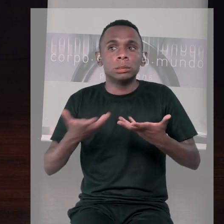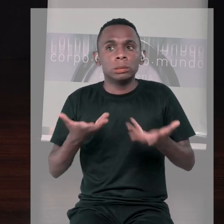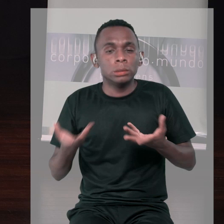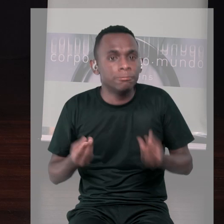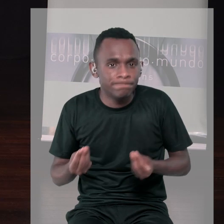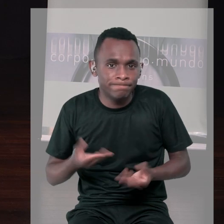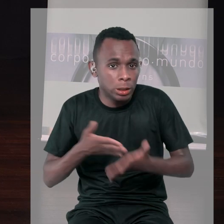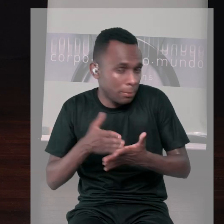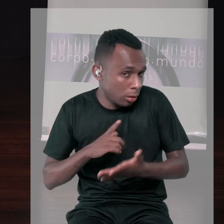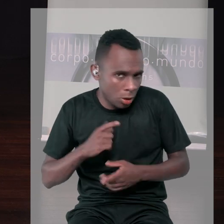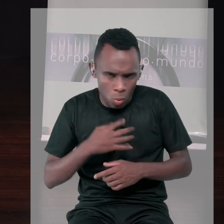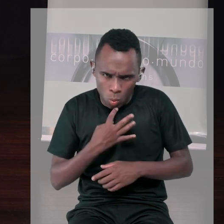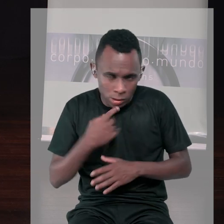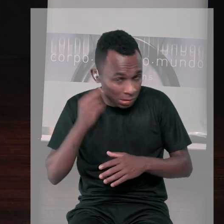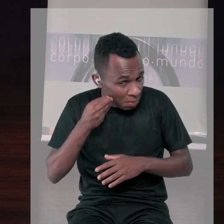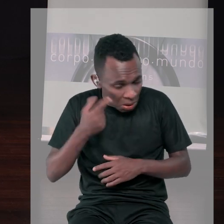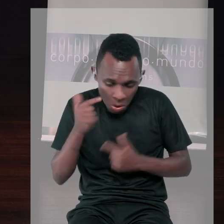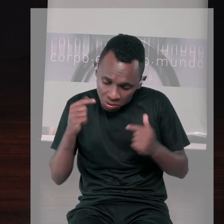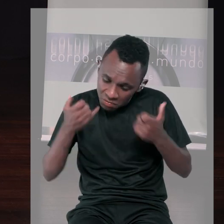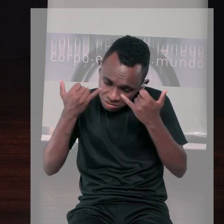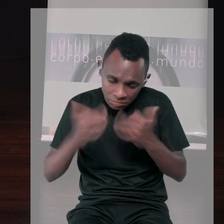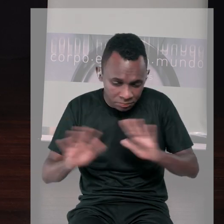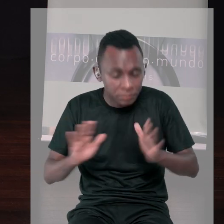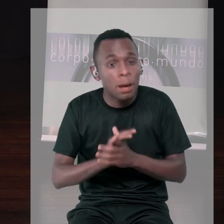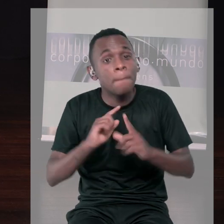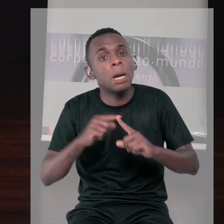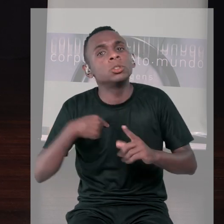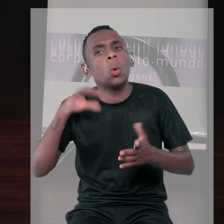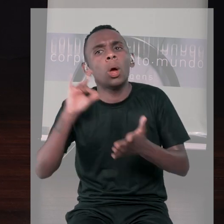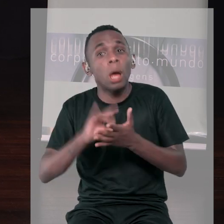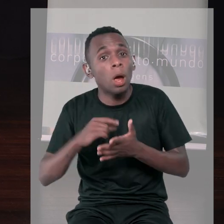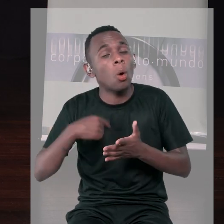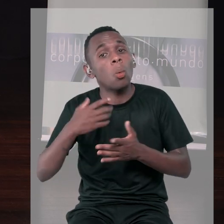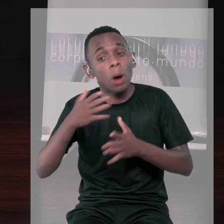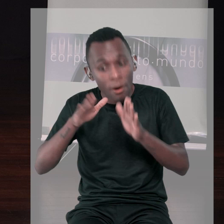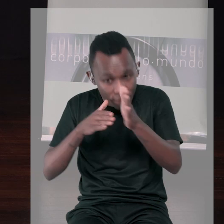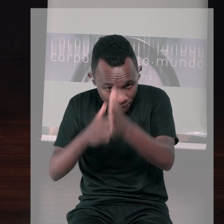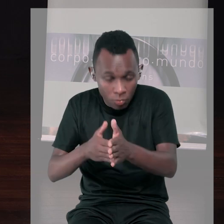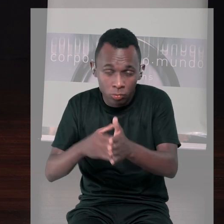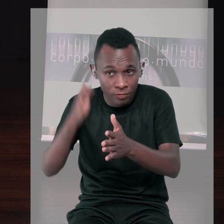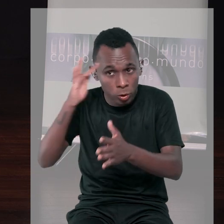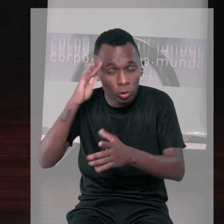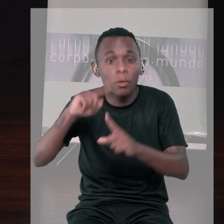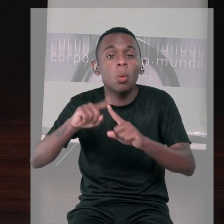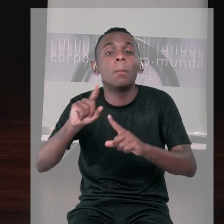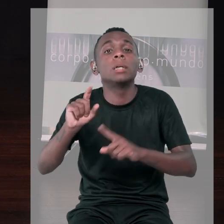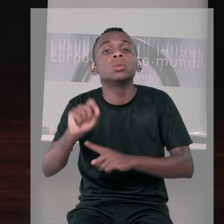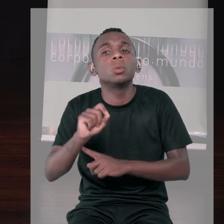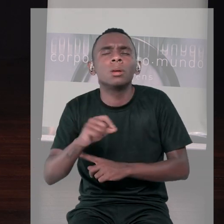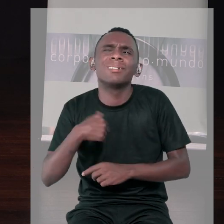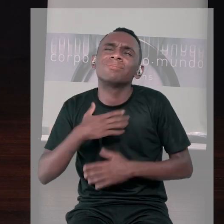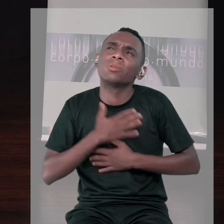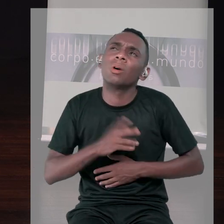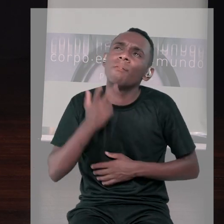não sei. Né? Agora, eu, de fato, estou tomando uma posição filosófica em que a questão... Eu não gosto muito universal, não porque